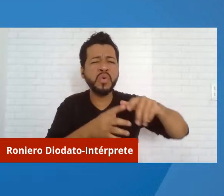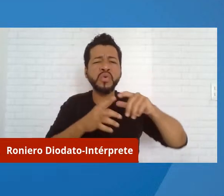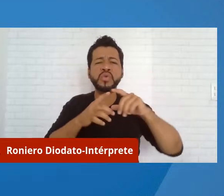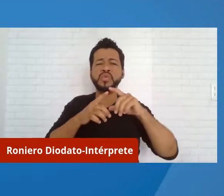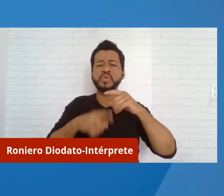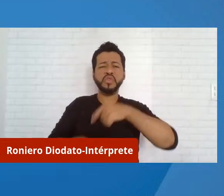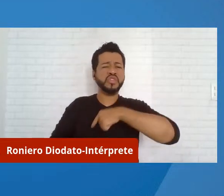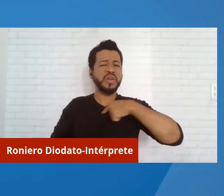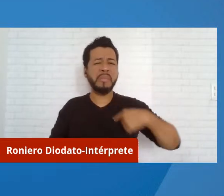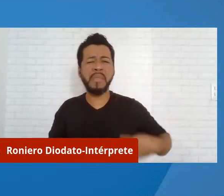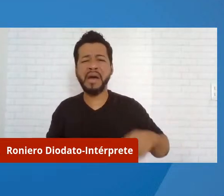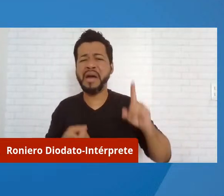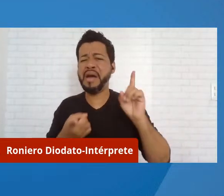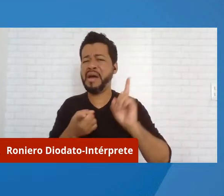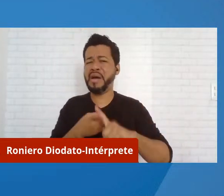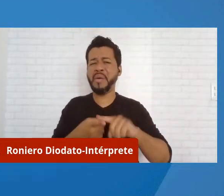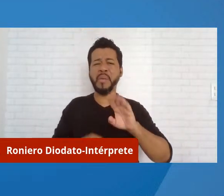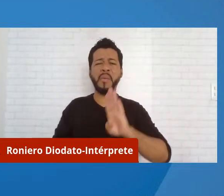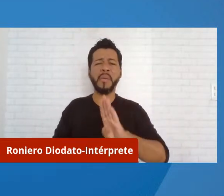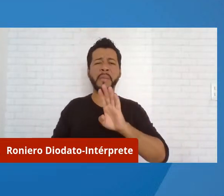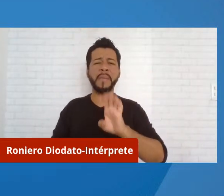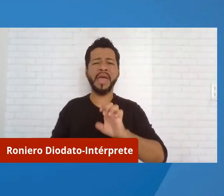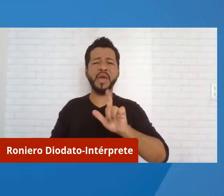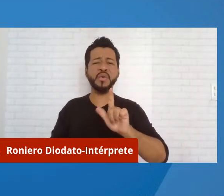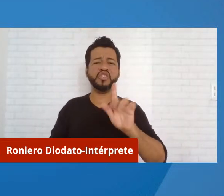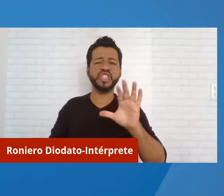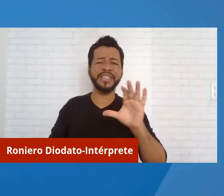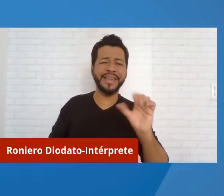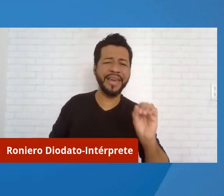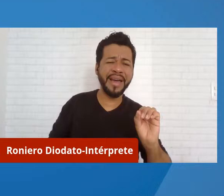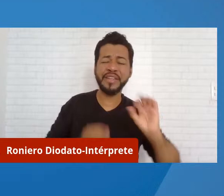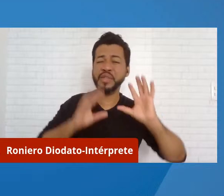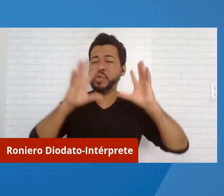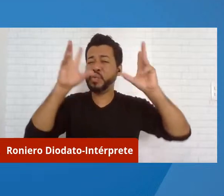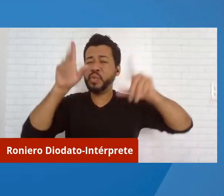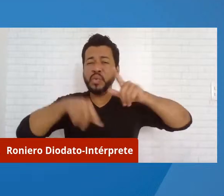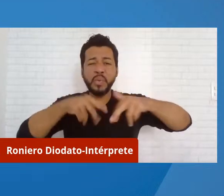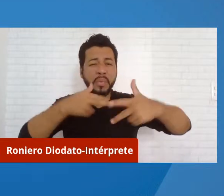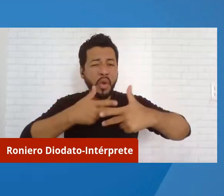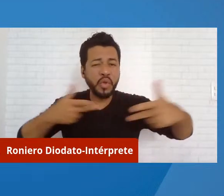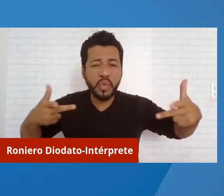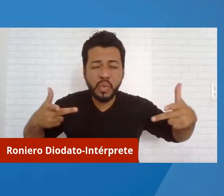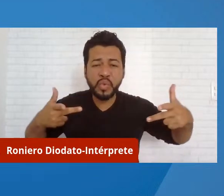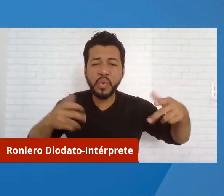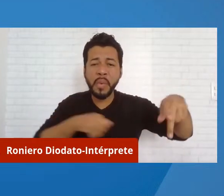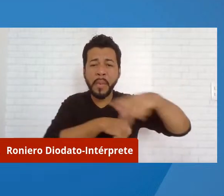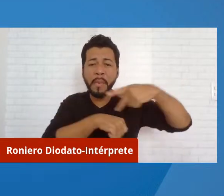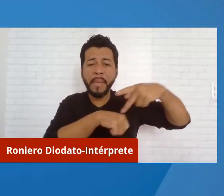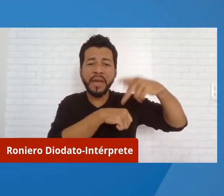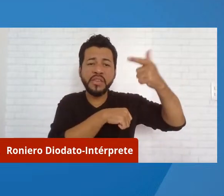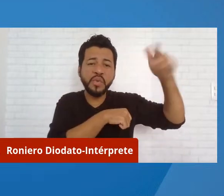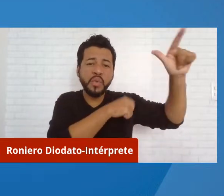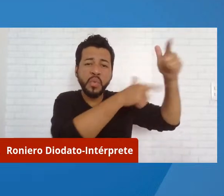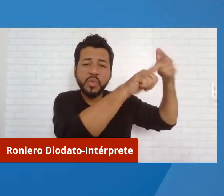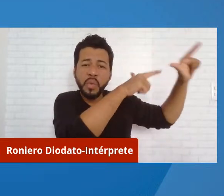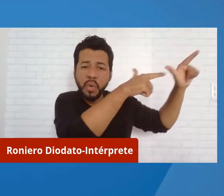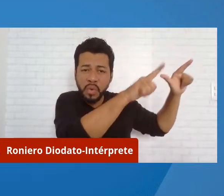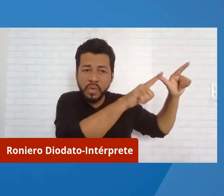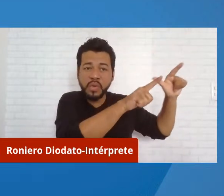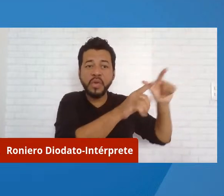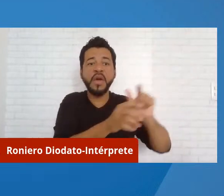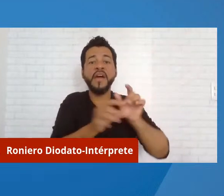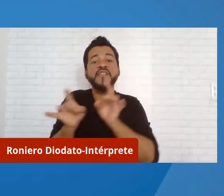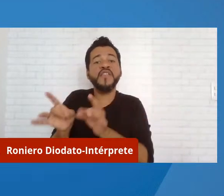sei aonde, tá? E tudo que tem lá está à venda. Quer dizer, antes, no começo, até o estacionamento